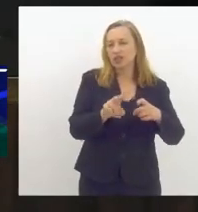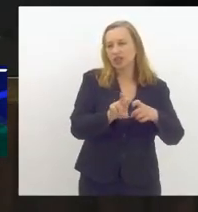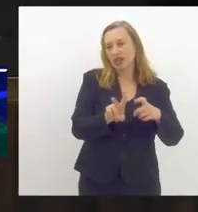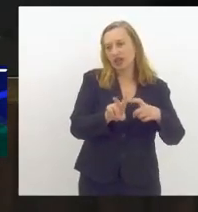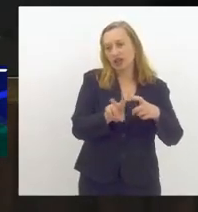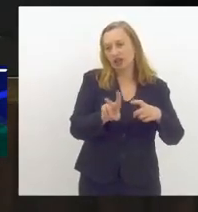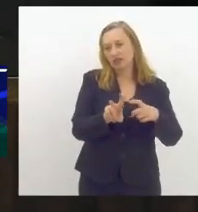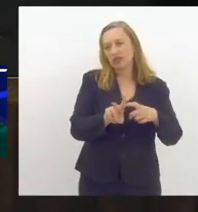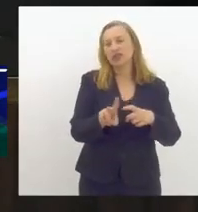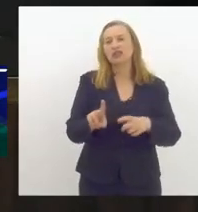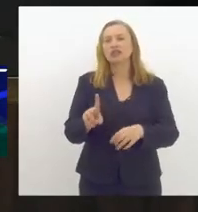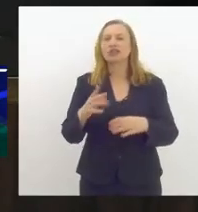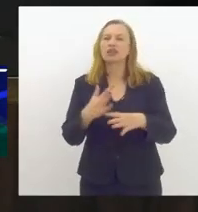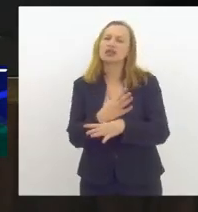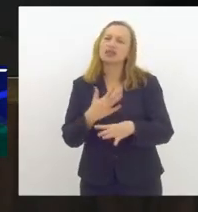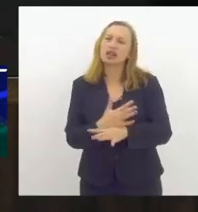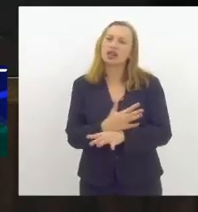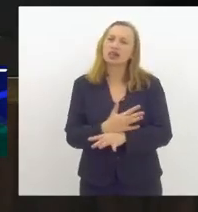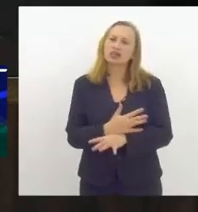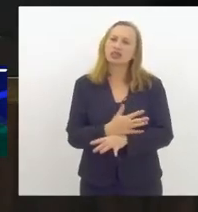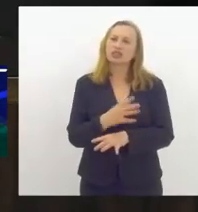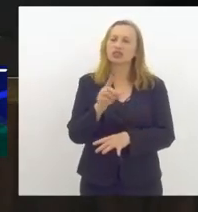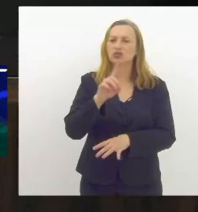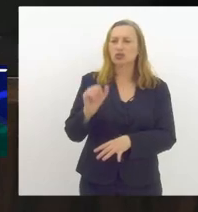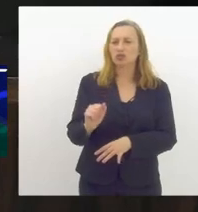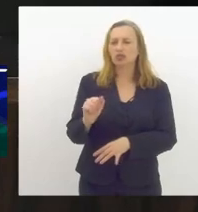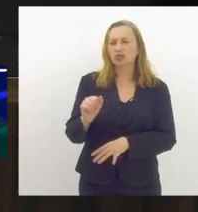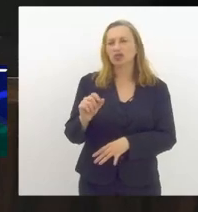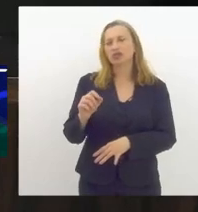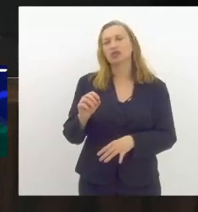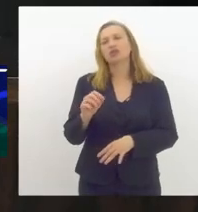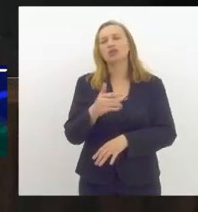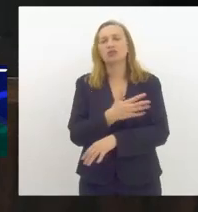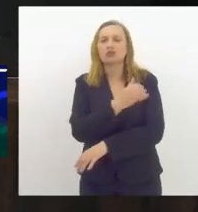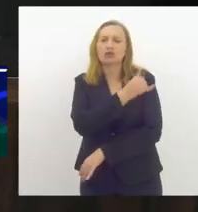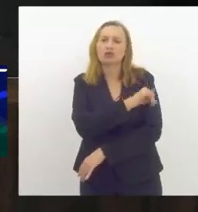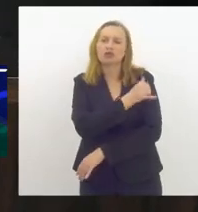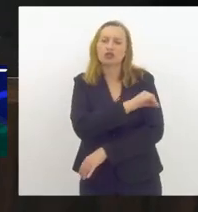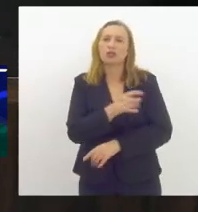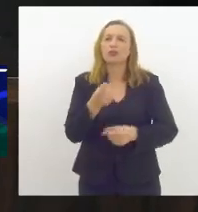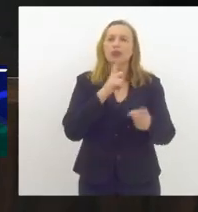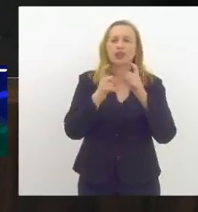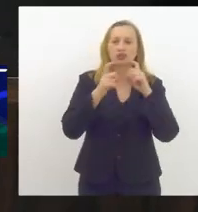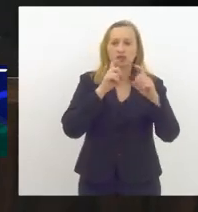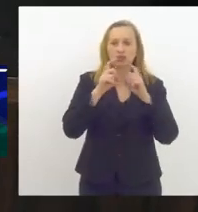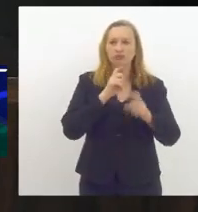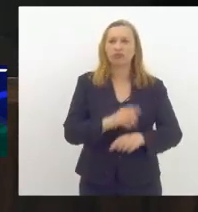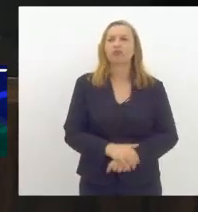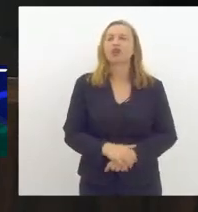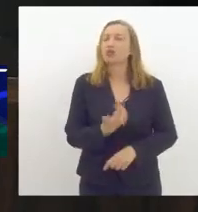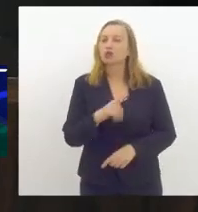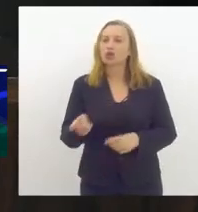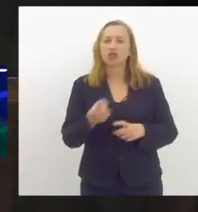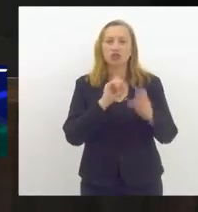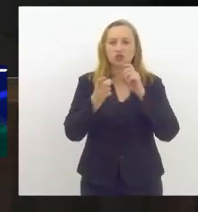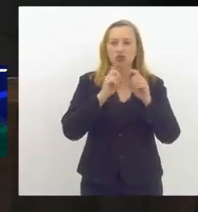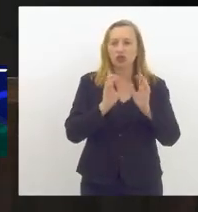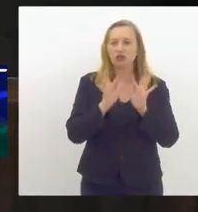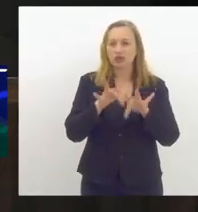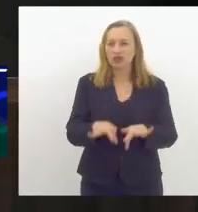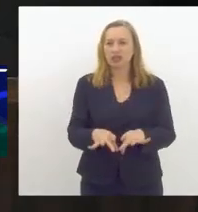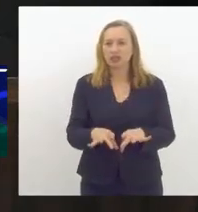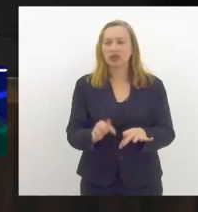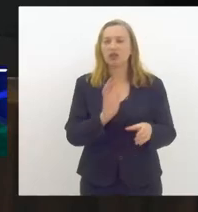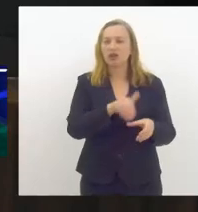Zona Oeste da cidade do a zona oeste da cidade do Rio de Janeiro em excursão não havendo Quem Queira discutir